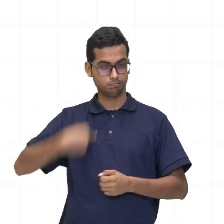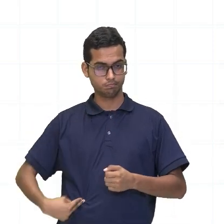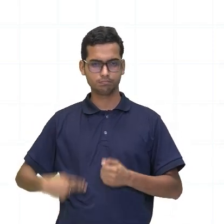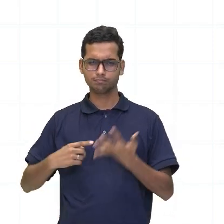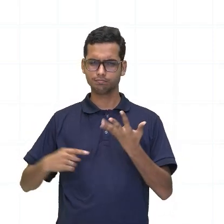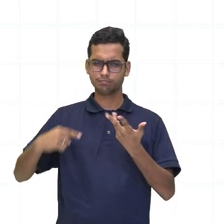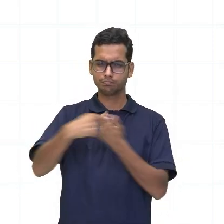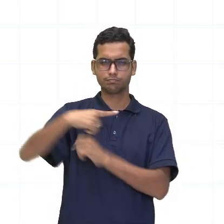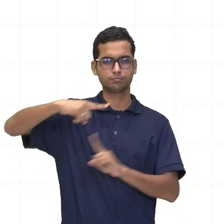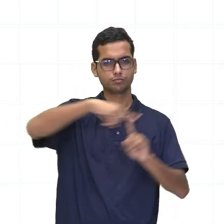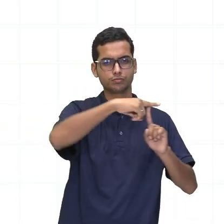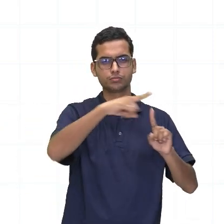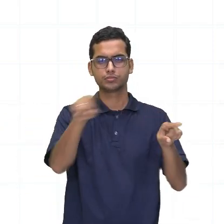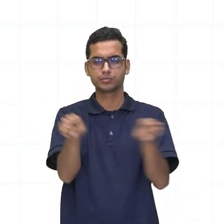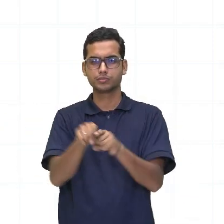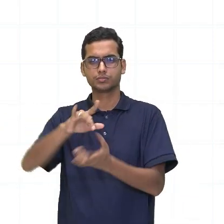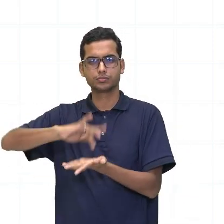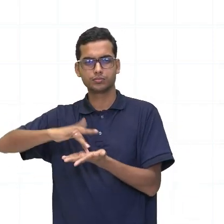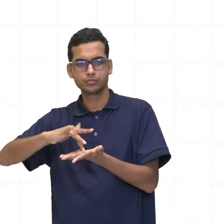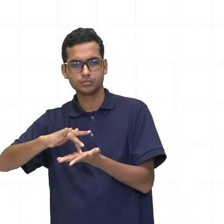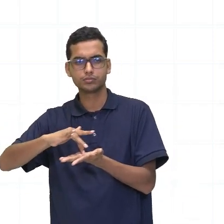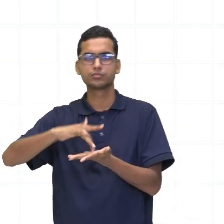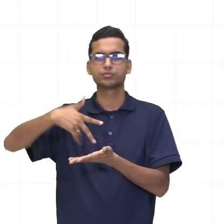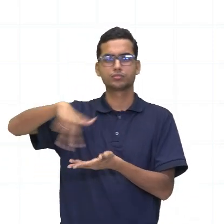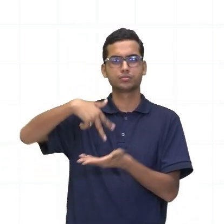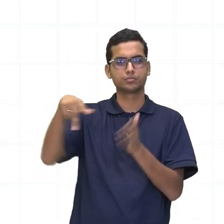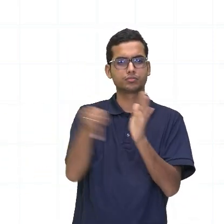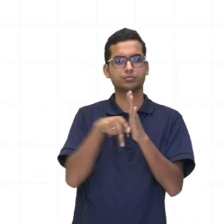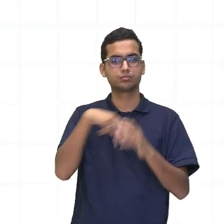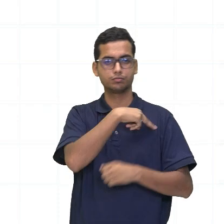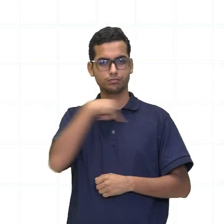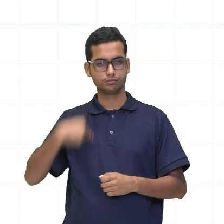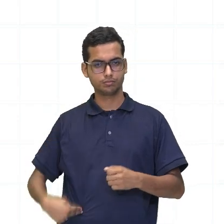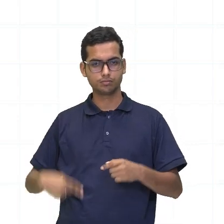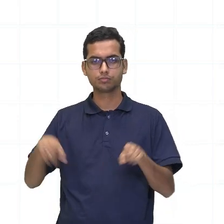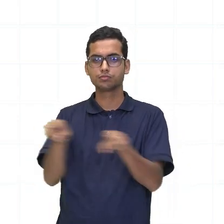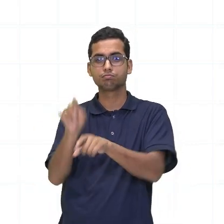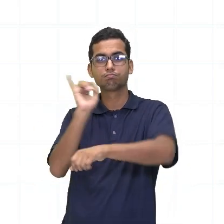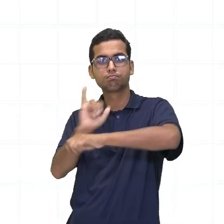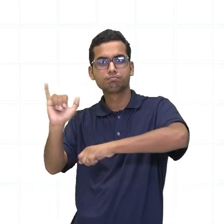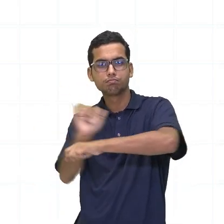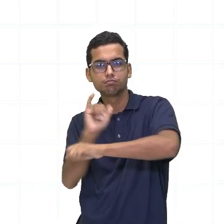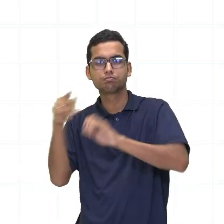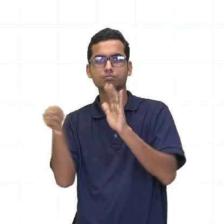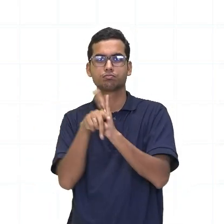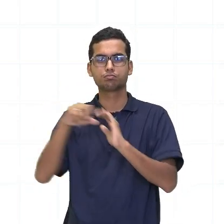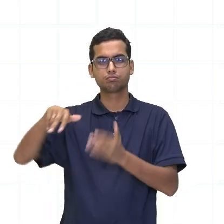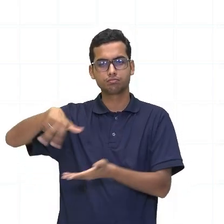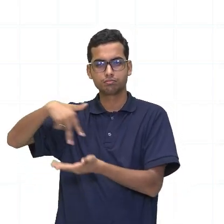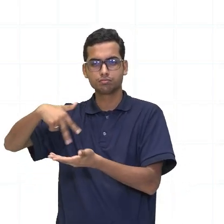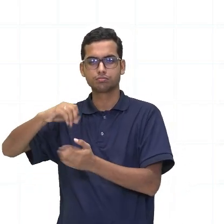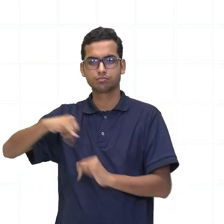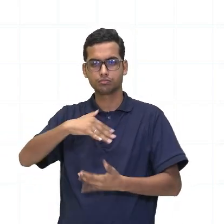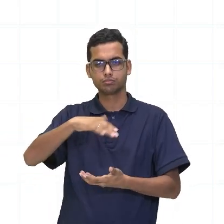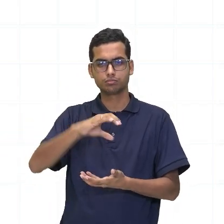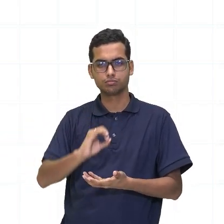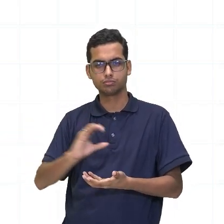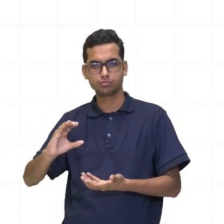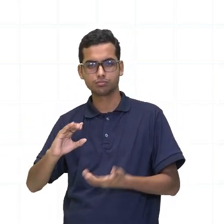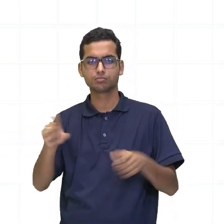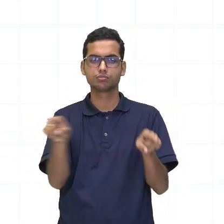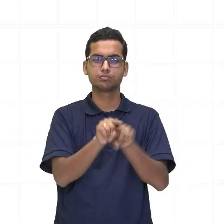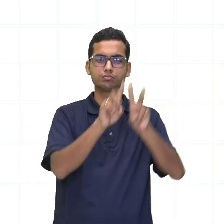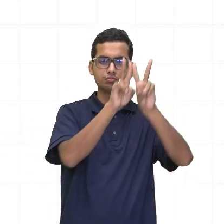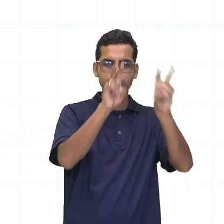danças clássicas chinesa, incluindo o balé de dança chinesa, que combina técnicas de dança ocidental com temas